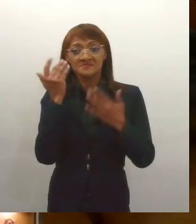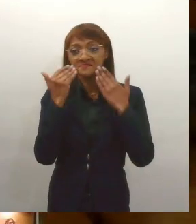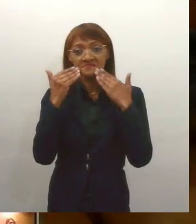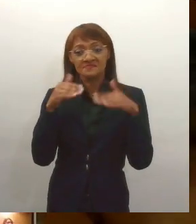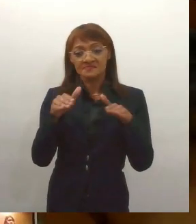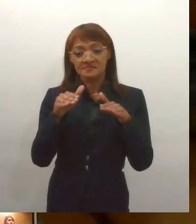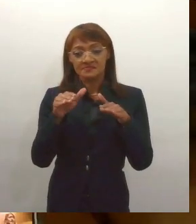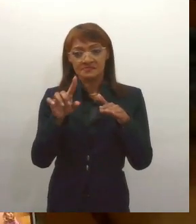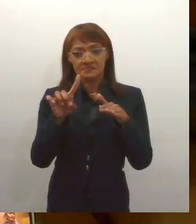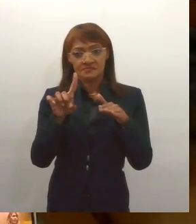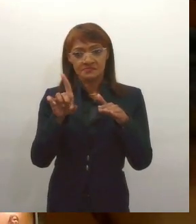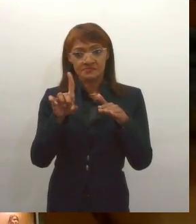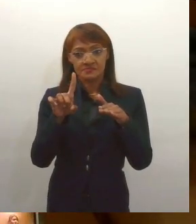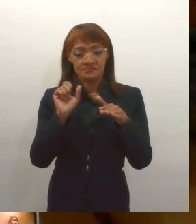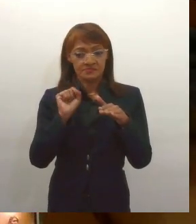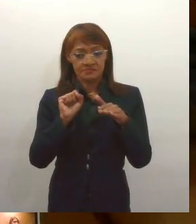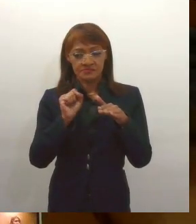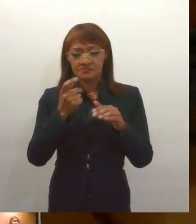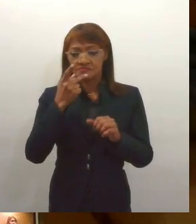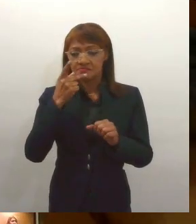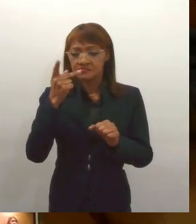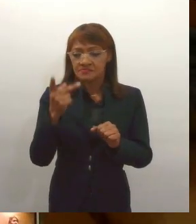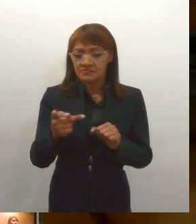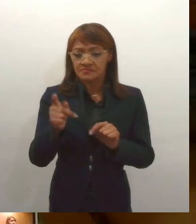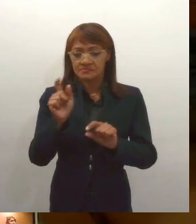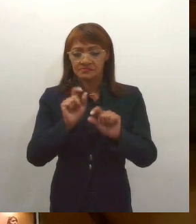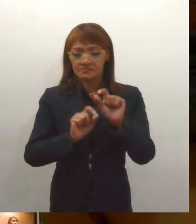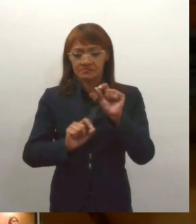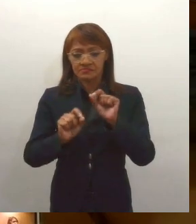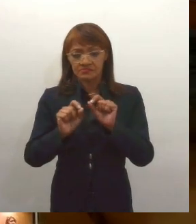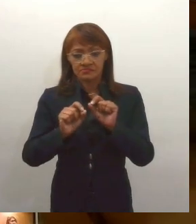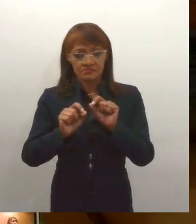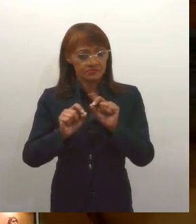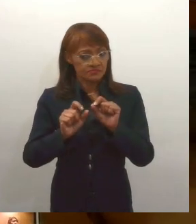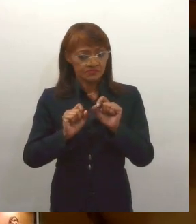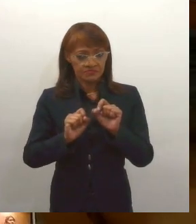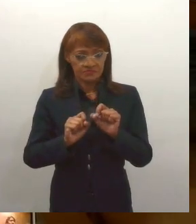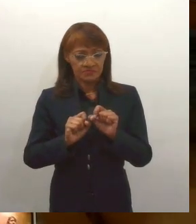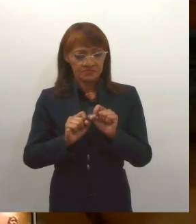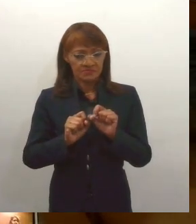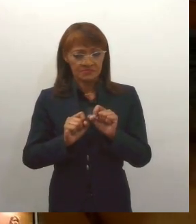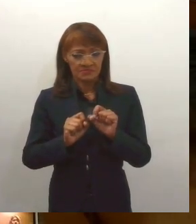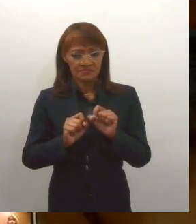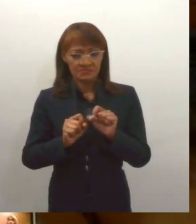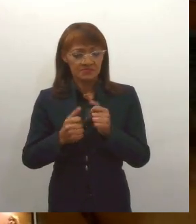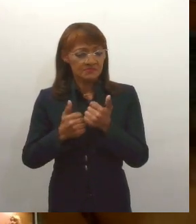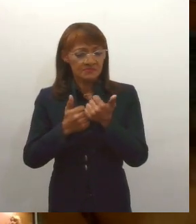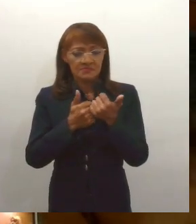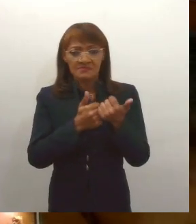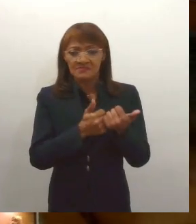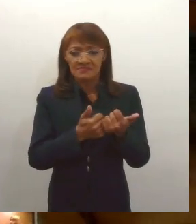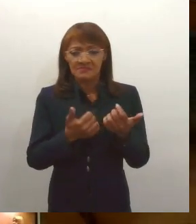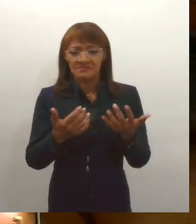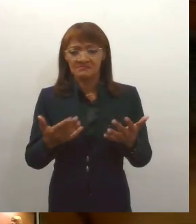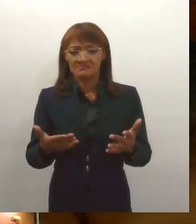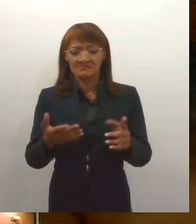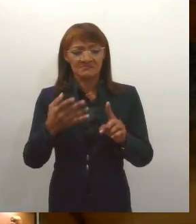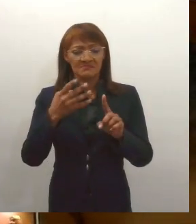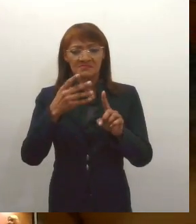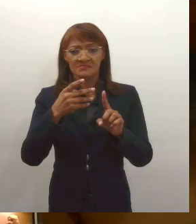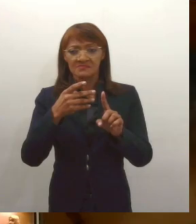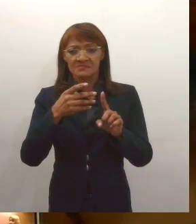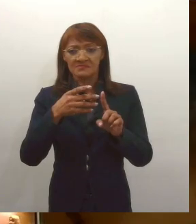infelizmente contribuem para um comportamento não só el GBT fóbico mais misógino o que eu li de